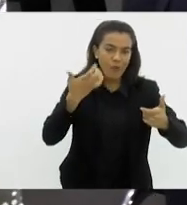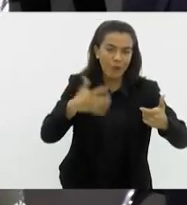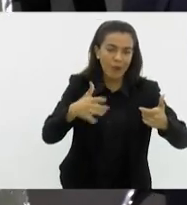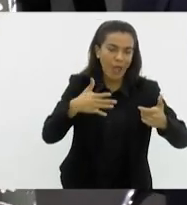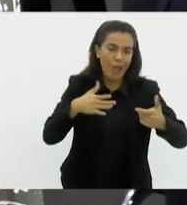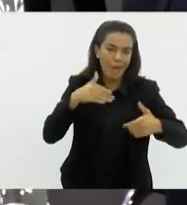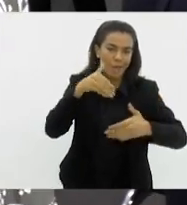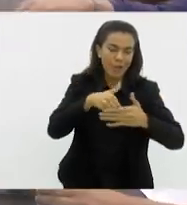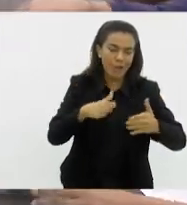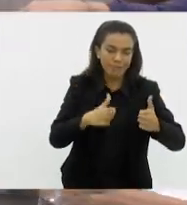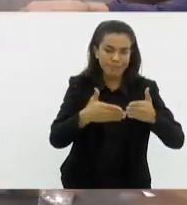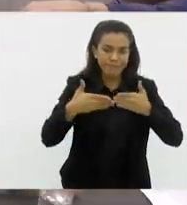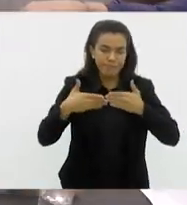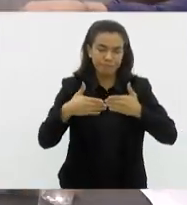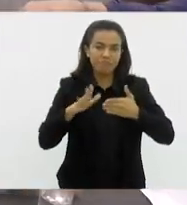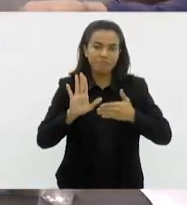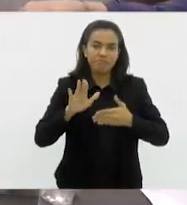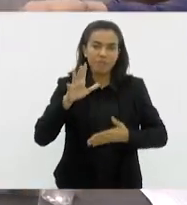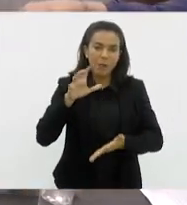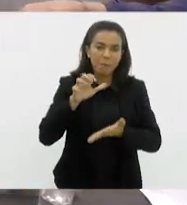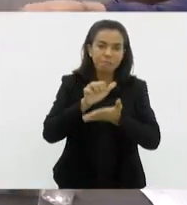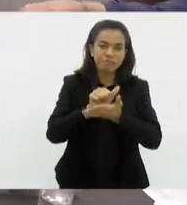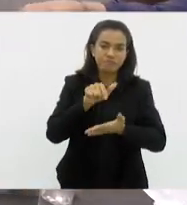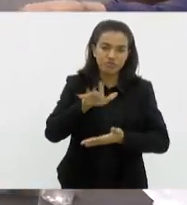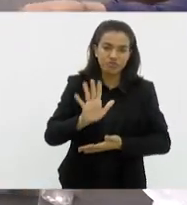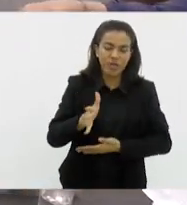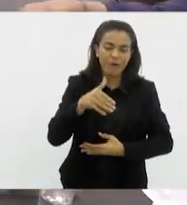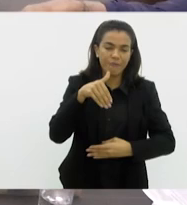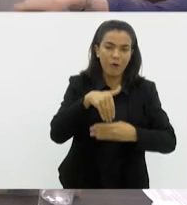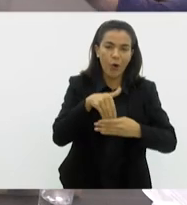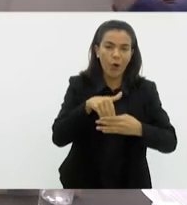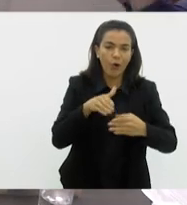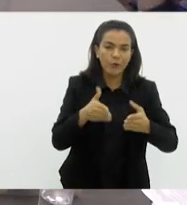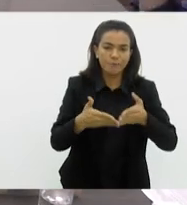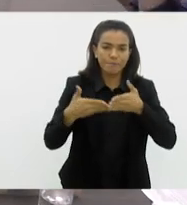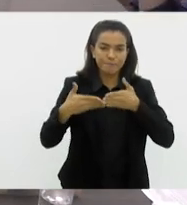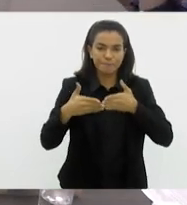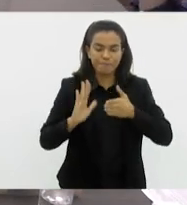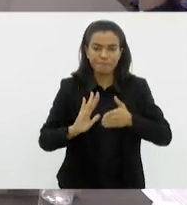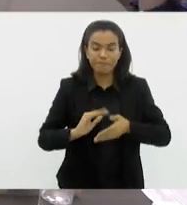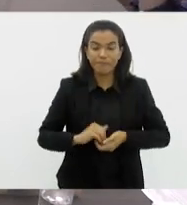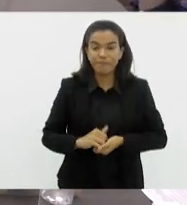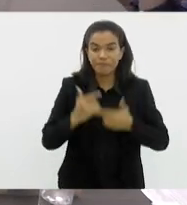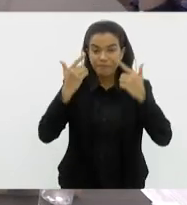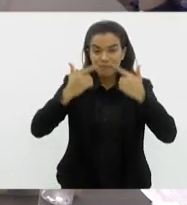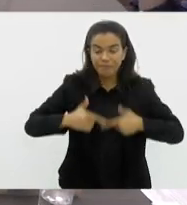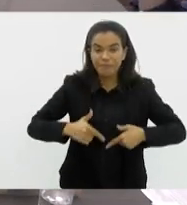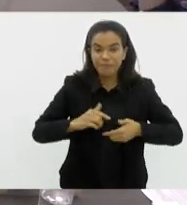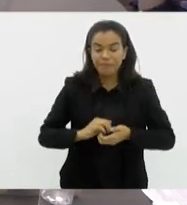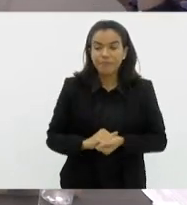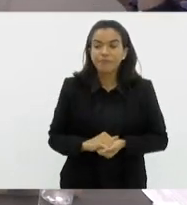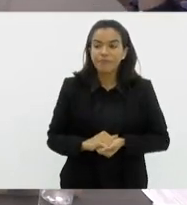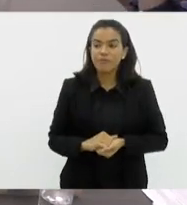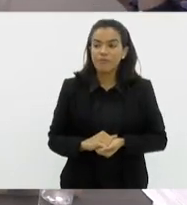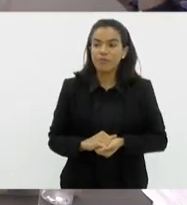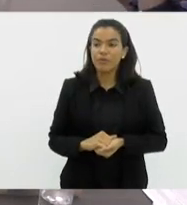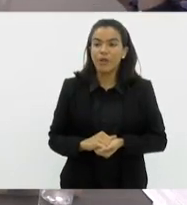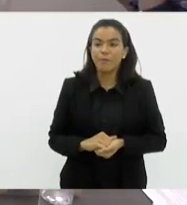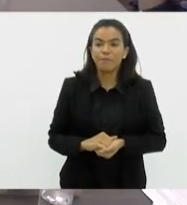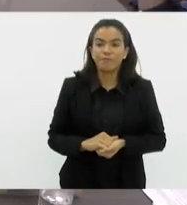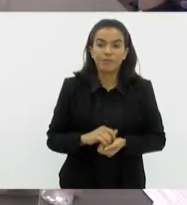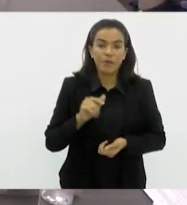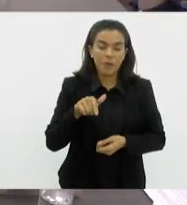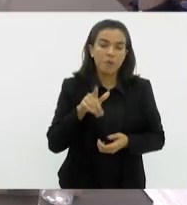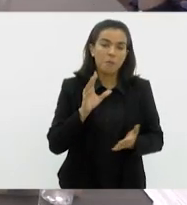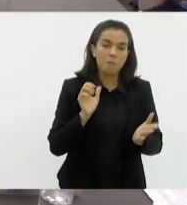votação. Registrada a abstenção do deputado Flávio Serafini, por favor. Presidente, registrar e publicar a abstenção. Quando publicar o parecer,